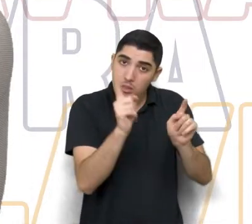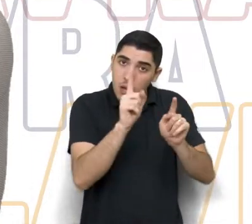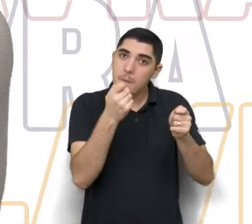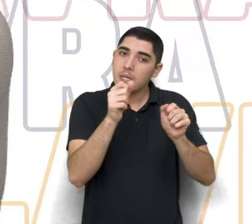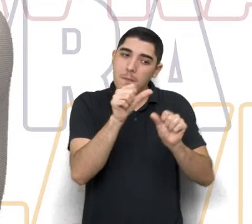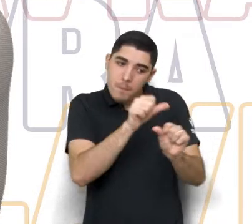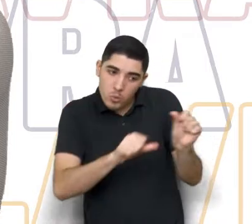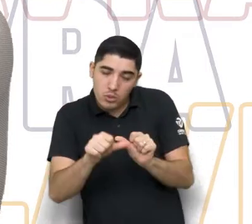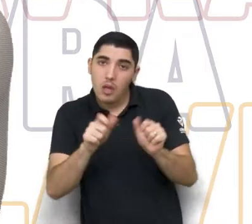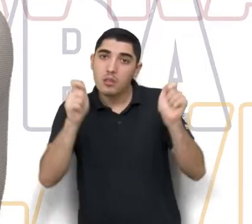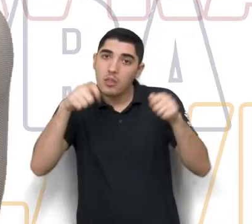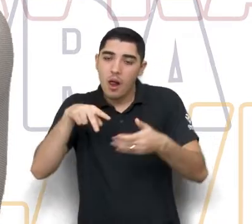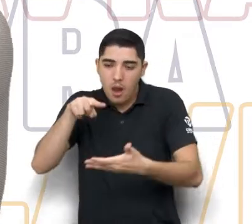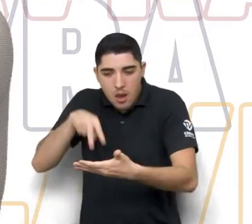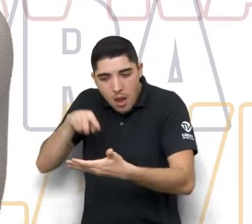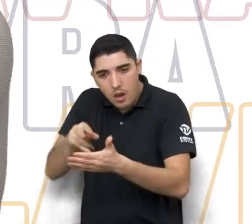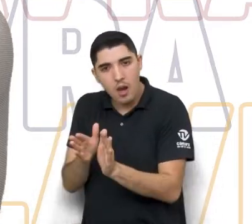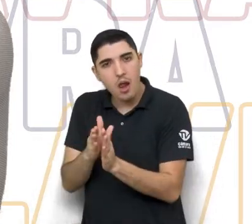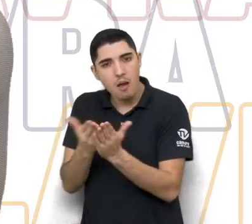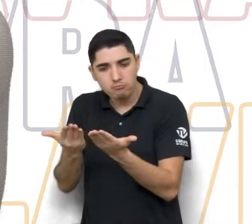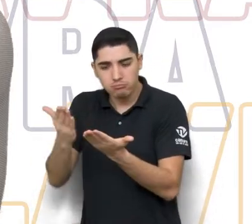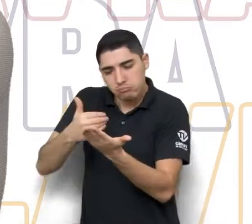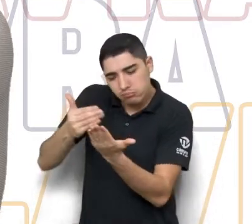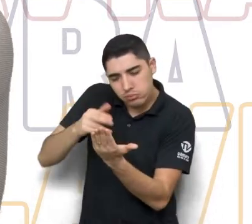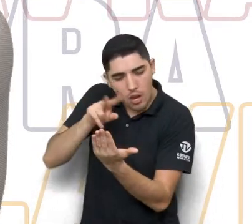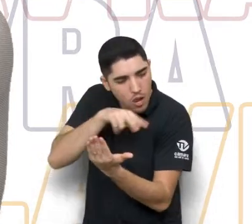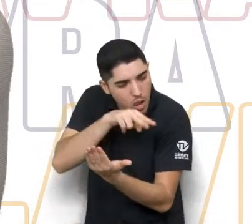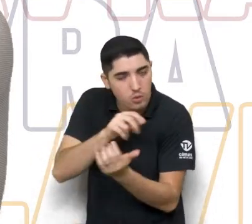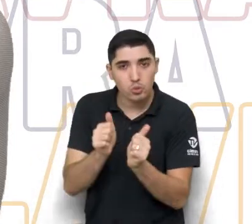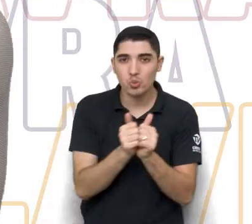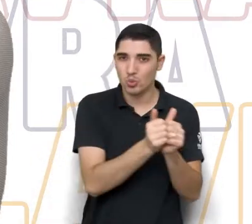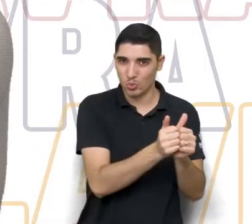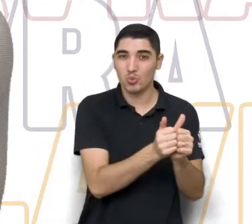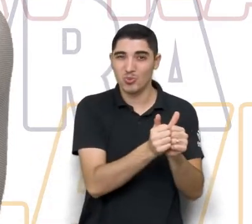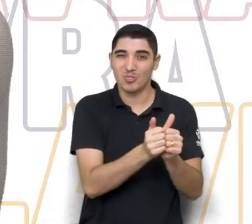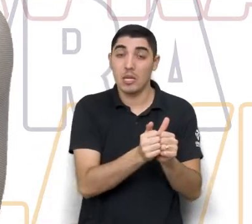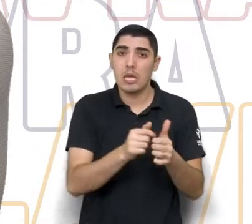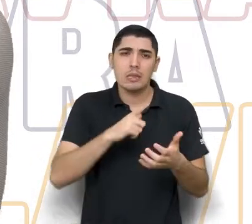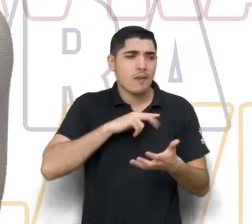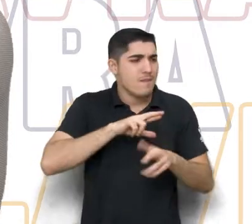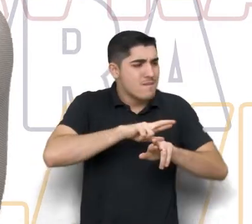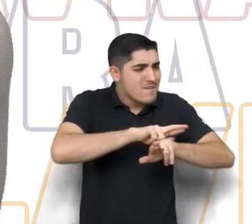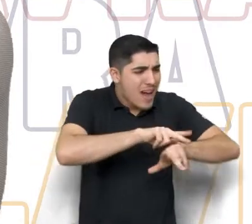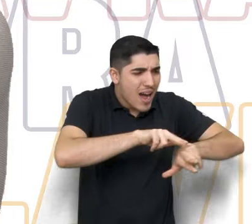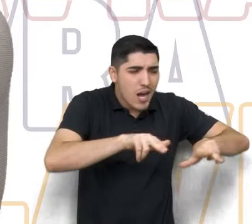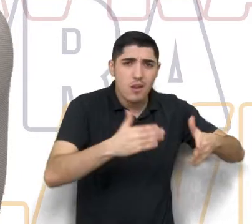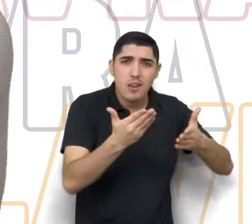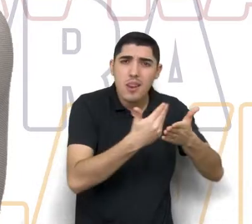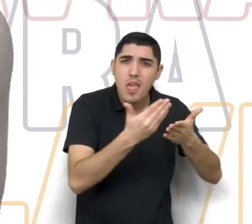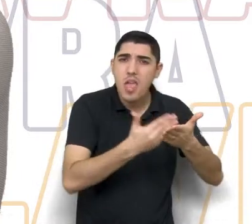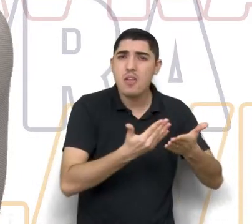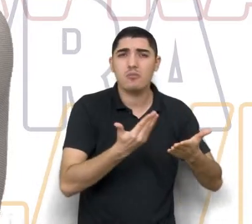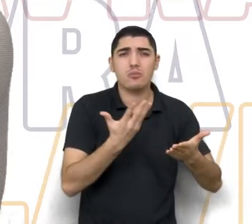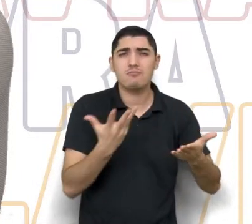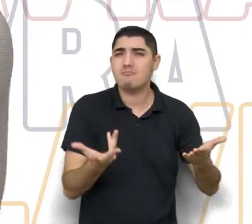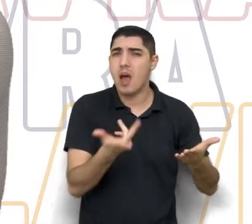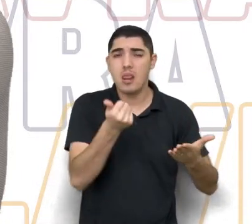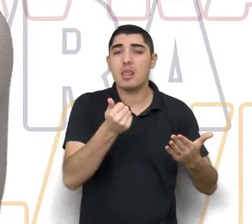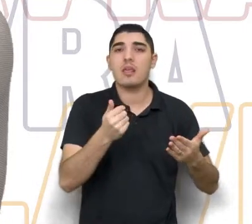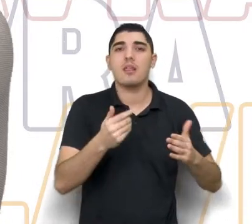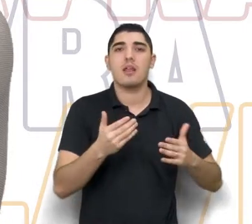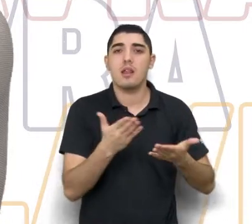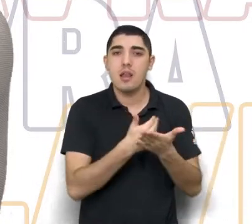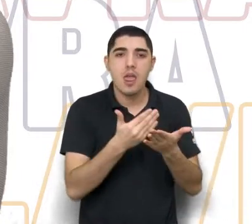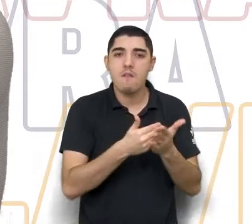ser intercalado com leituras, sabe? E há muitos livros interessantes, livros de